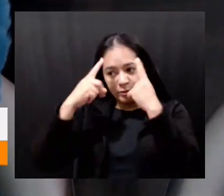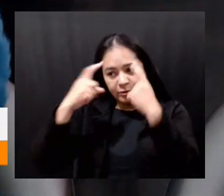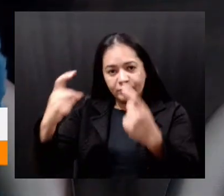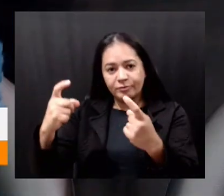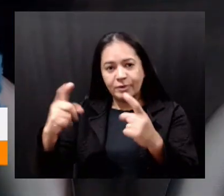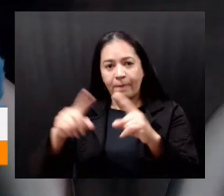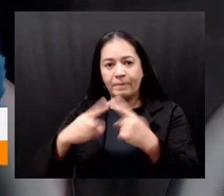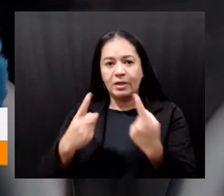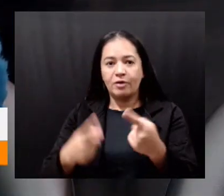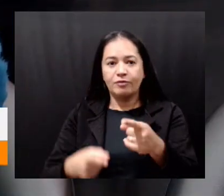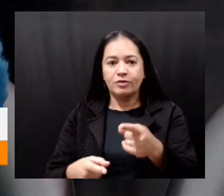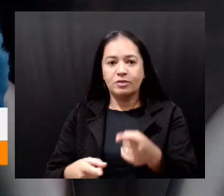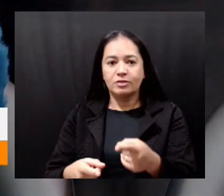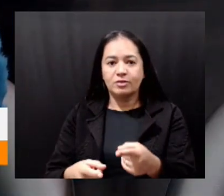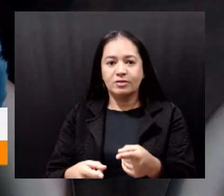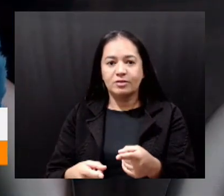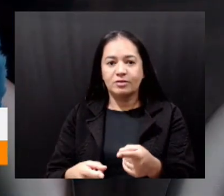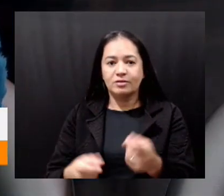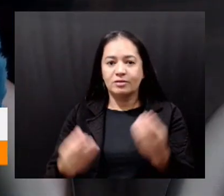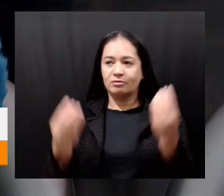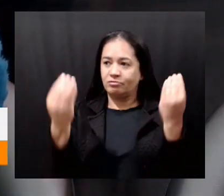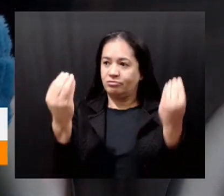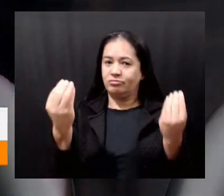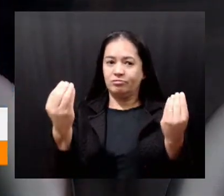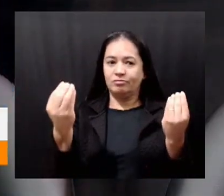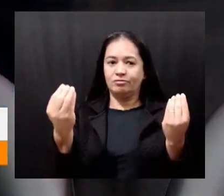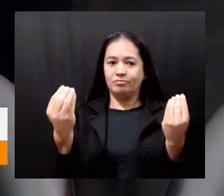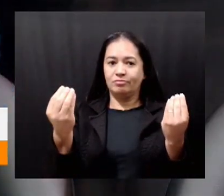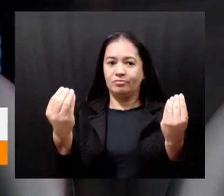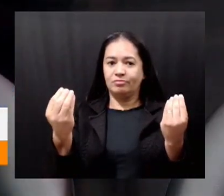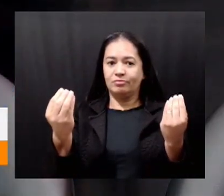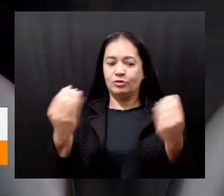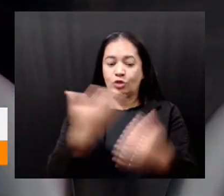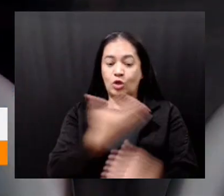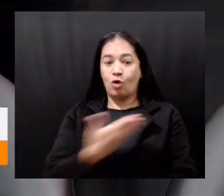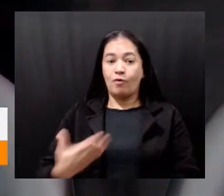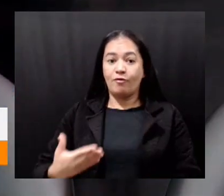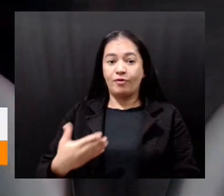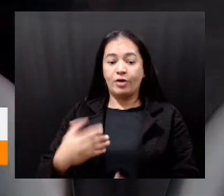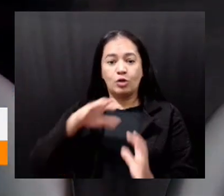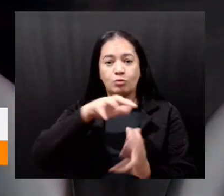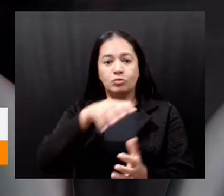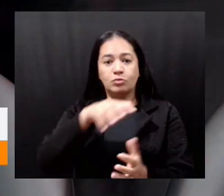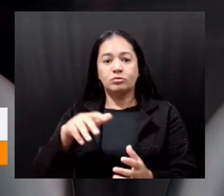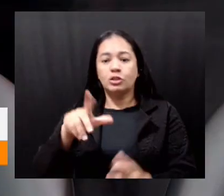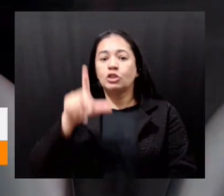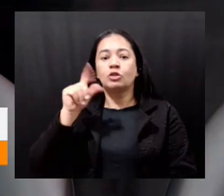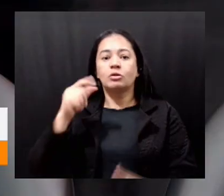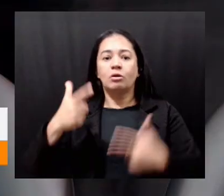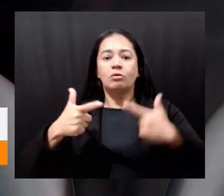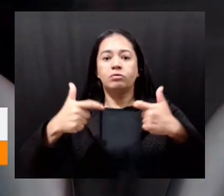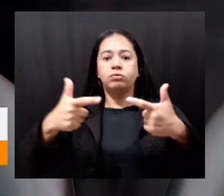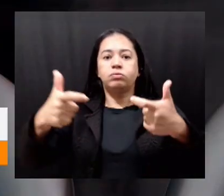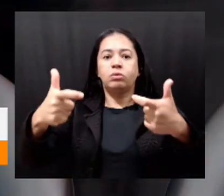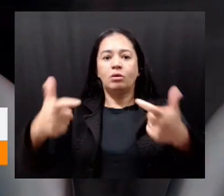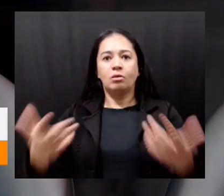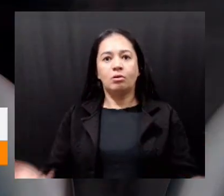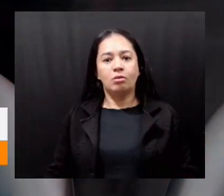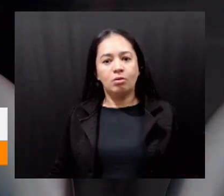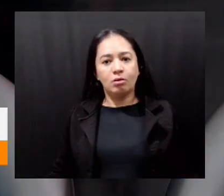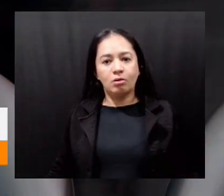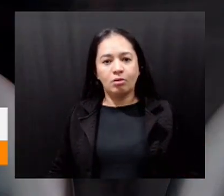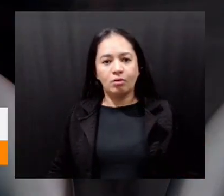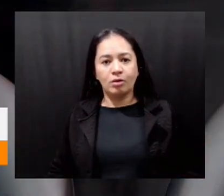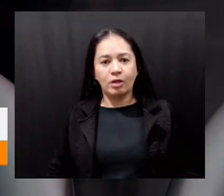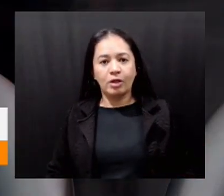fala que 2 líderes, né, mundiais estão resolvendo na bomba. E aí você fala, como